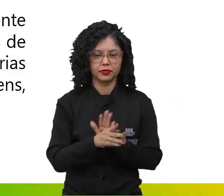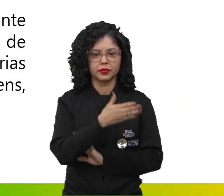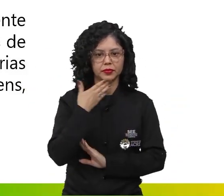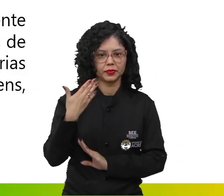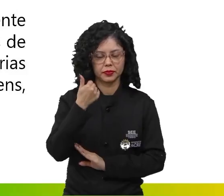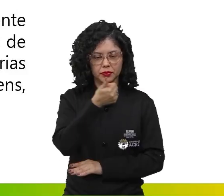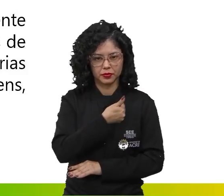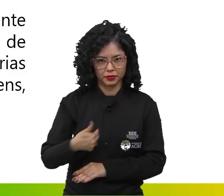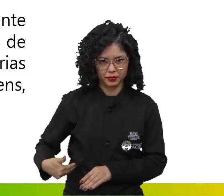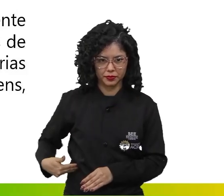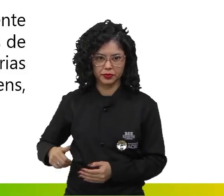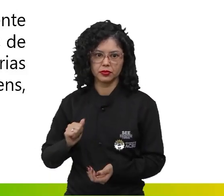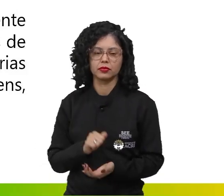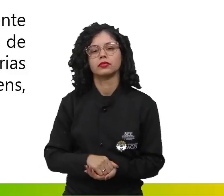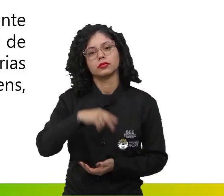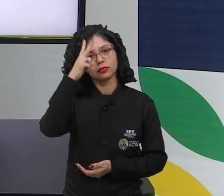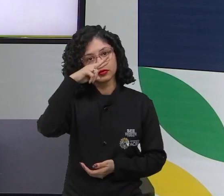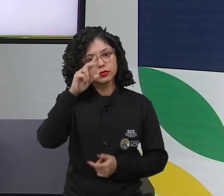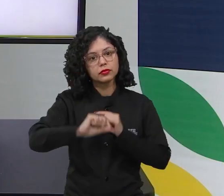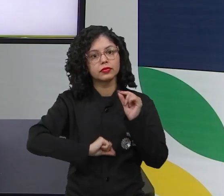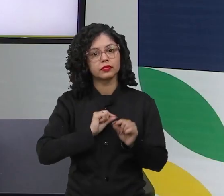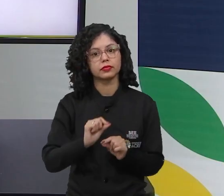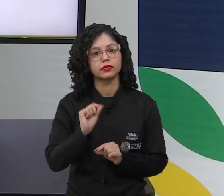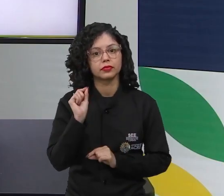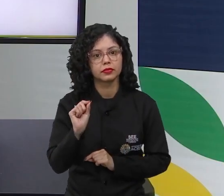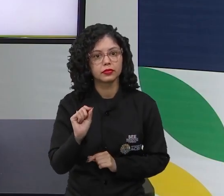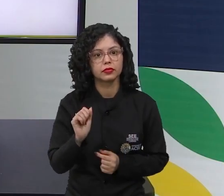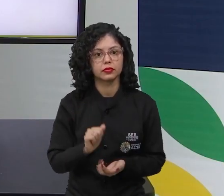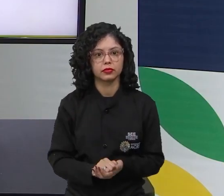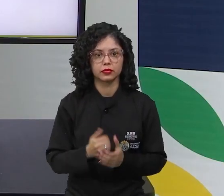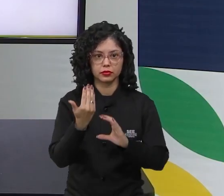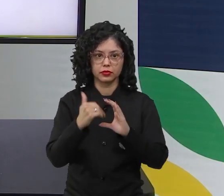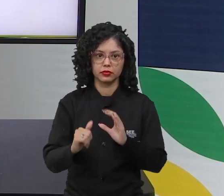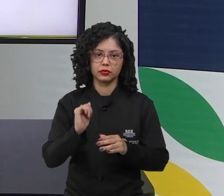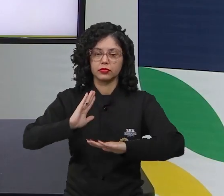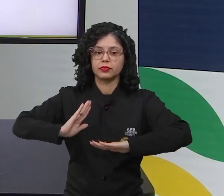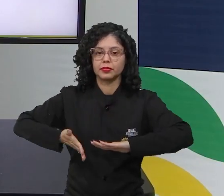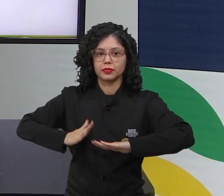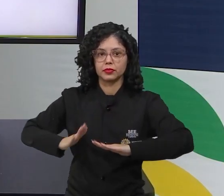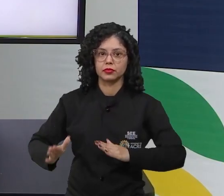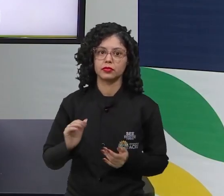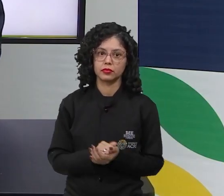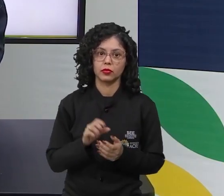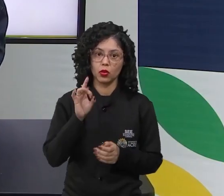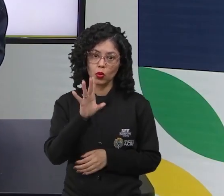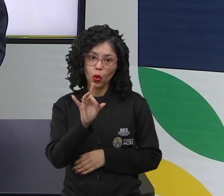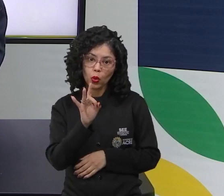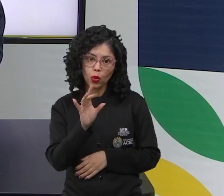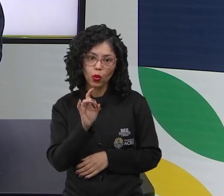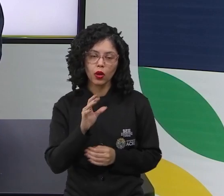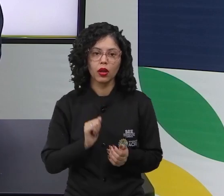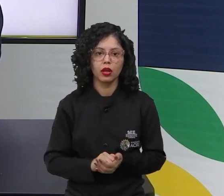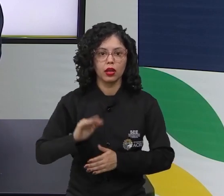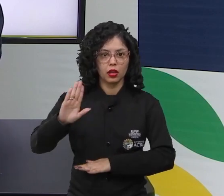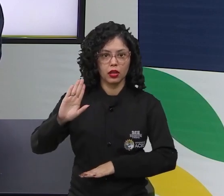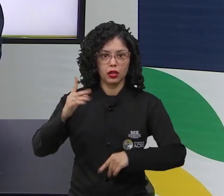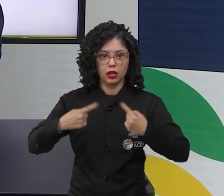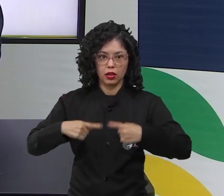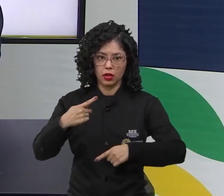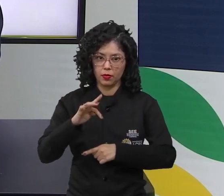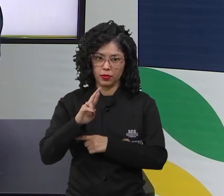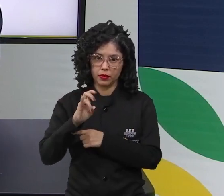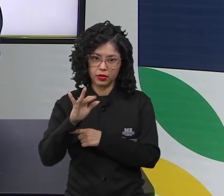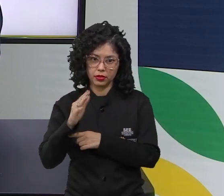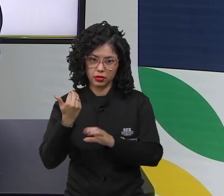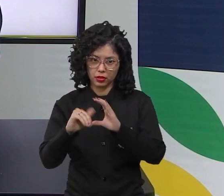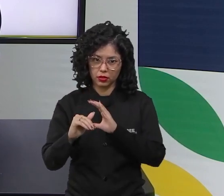engajar o público. Lembrando que publicidade contemporânea não se restringe apenas a campanhas publicitárias, tá